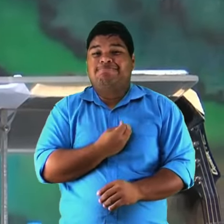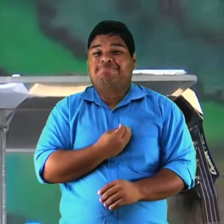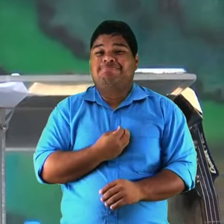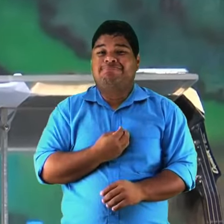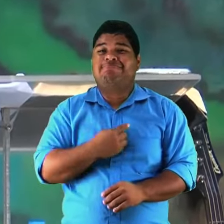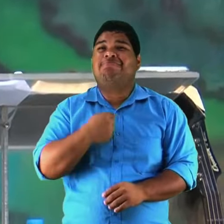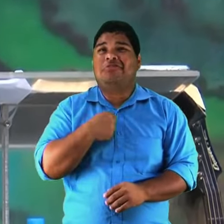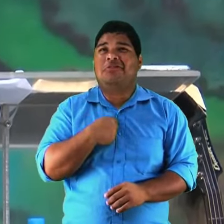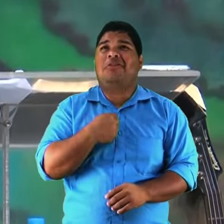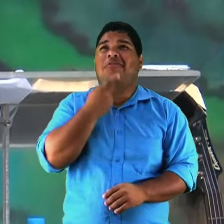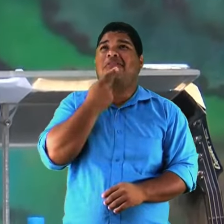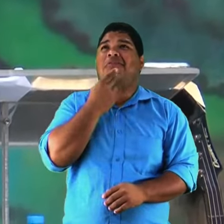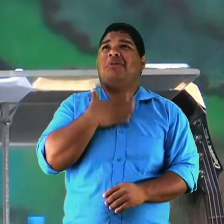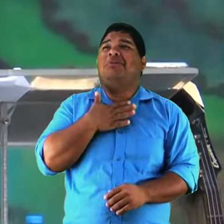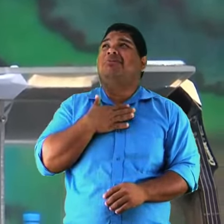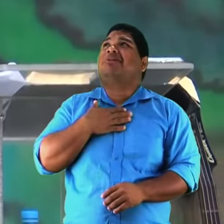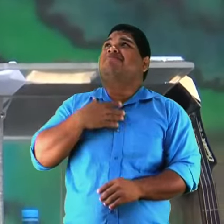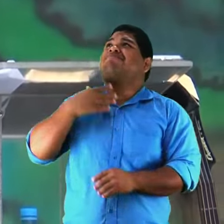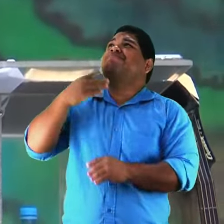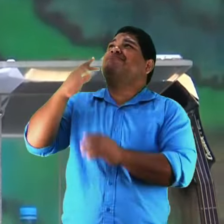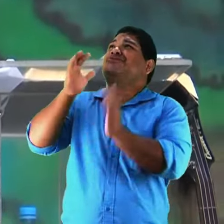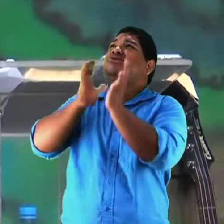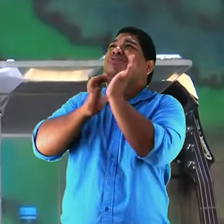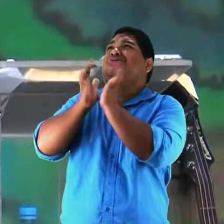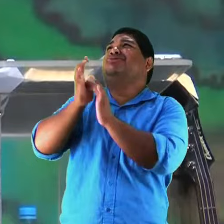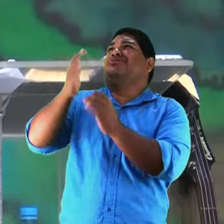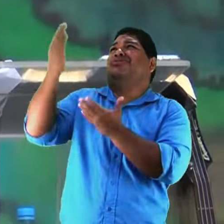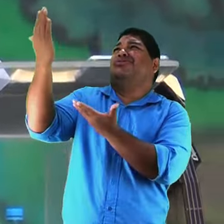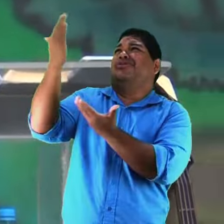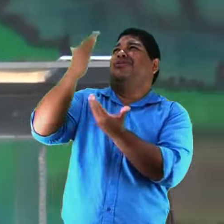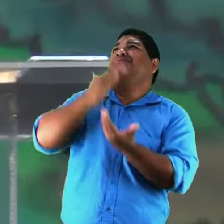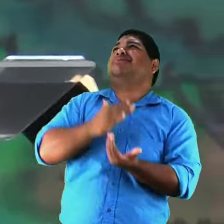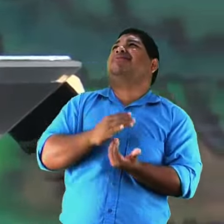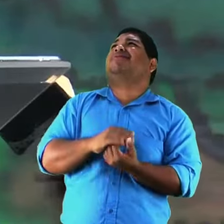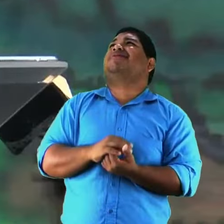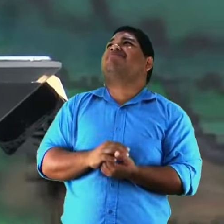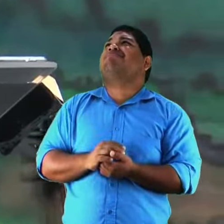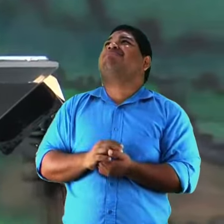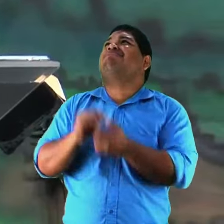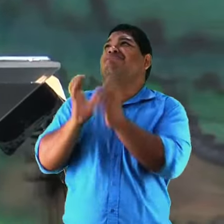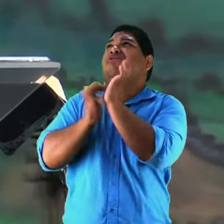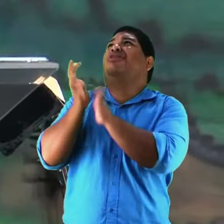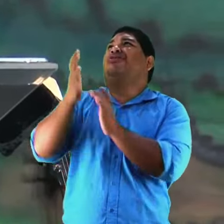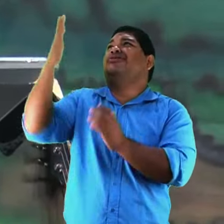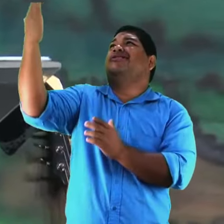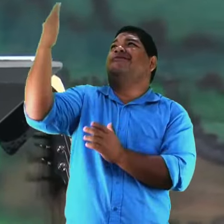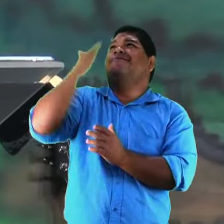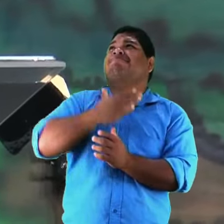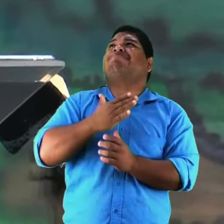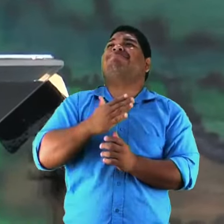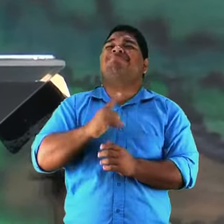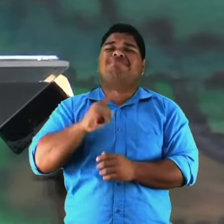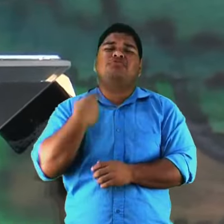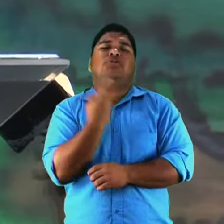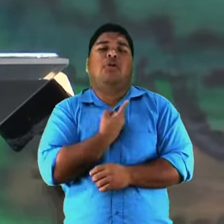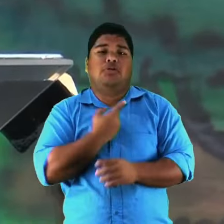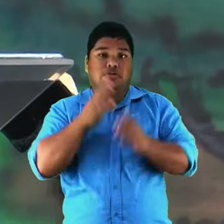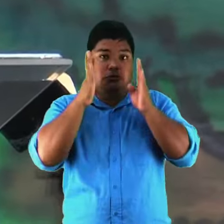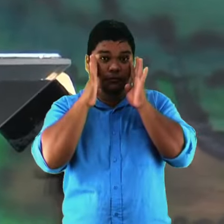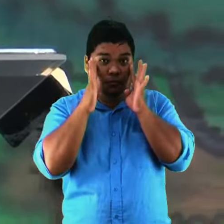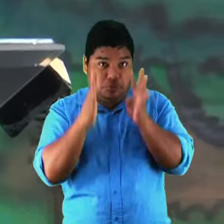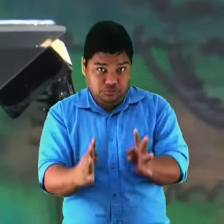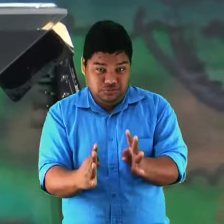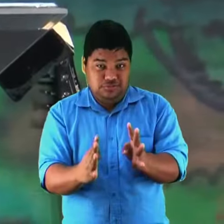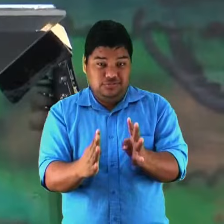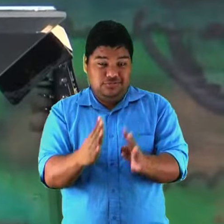Maranata, não tem outra esperança, a não ser a volta de Jesus. Nosso foco